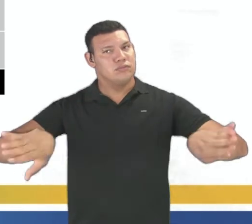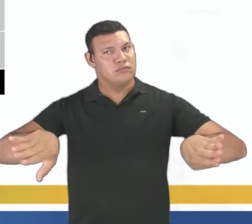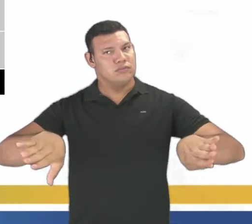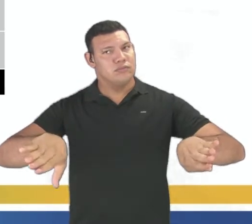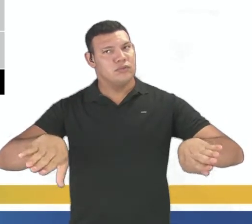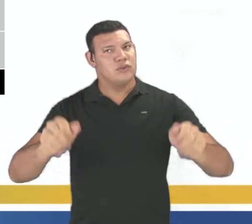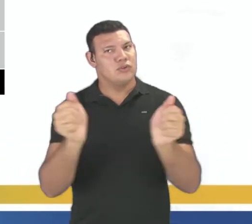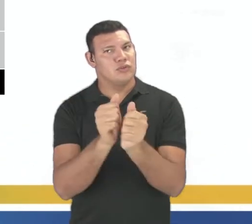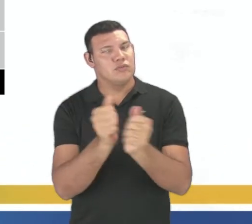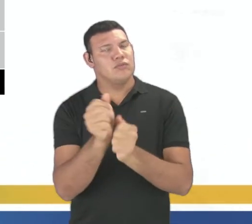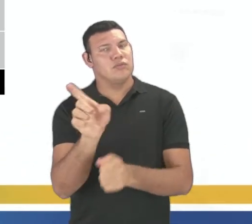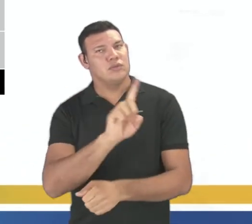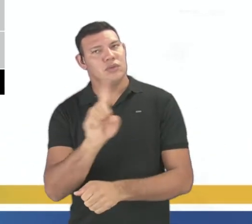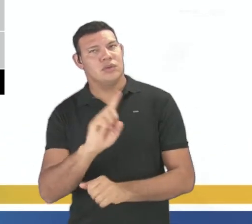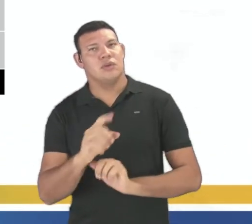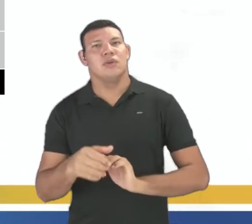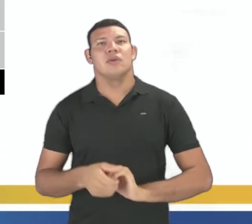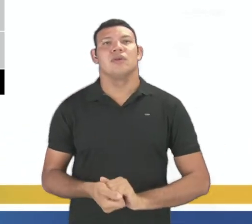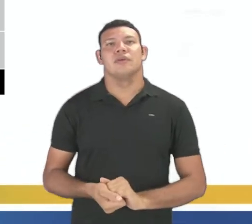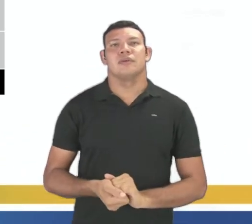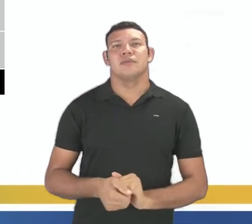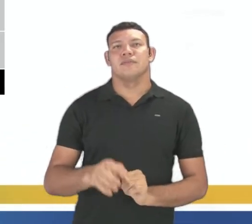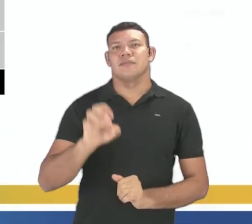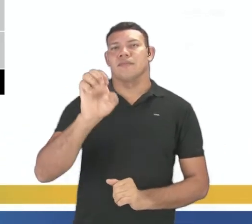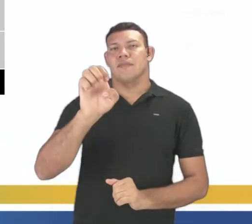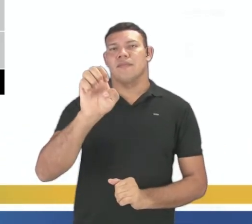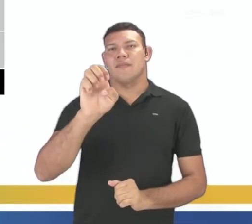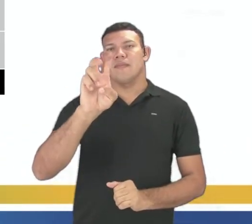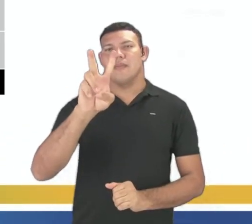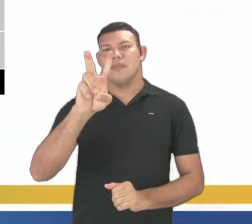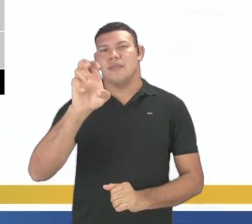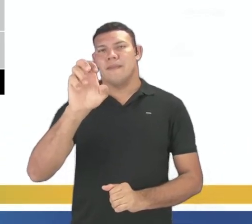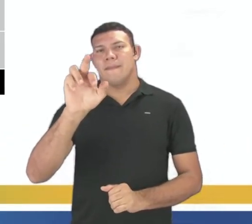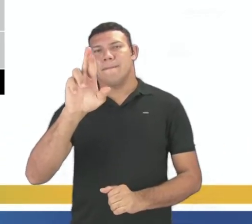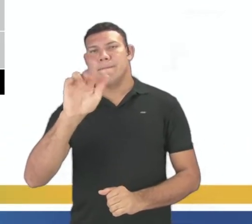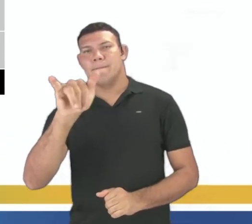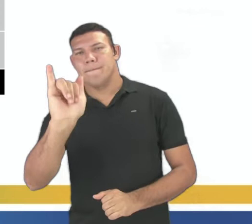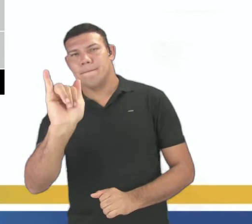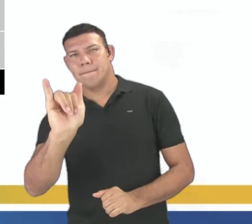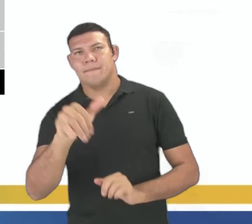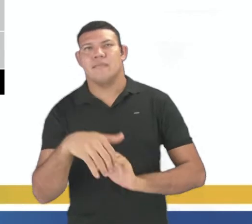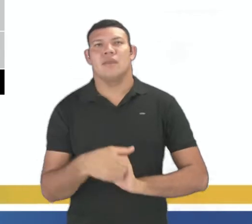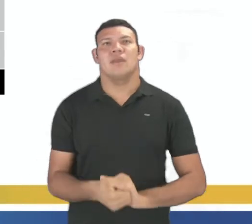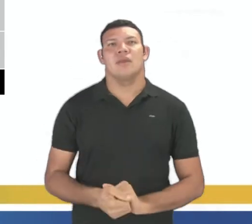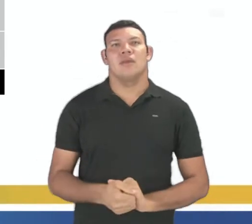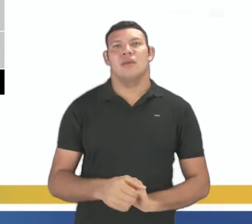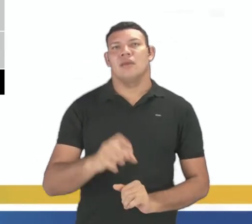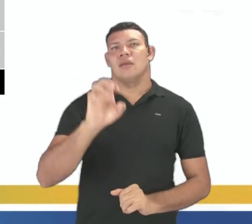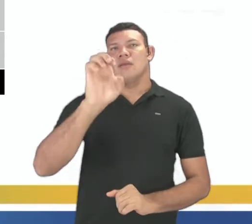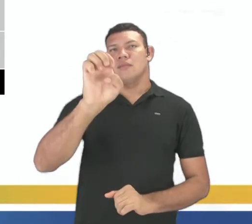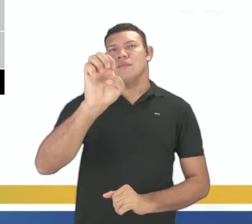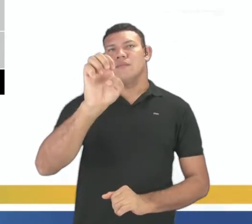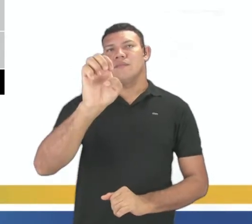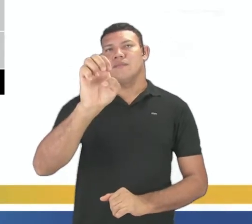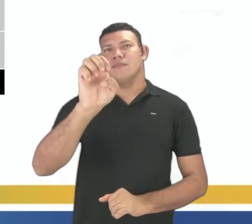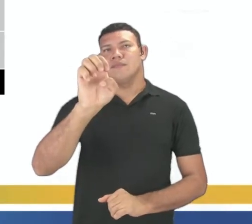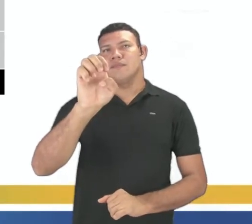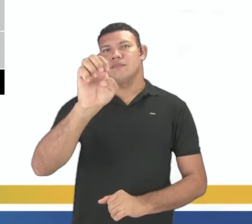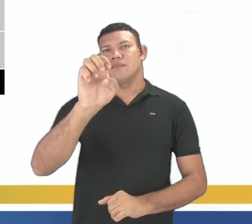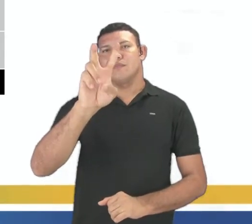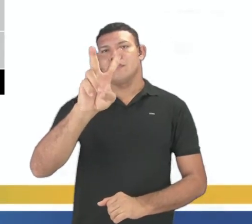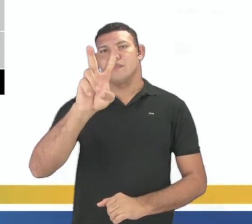último, every. Every, todo mundo conhece essa palavrinha, né? Então vamos ali.